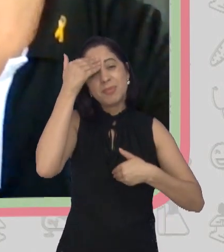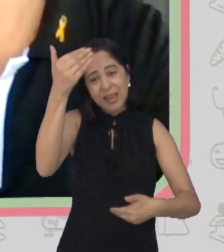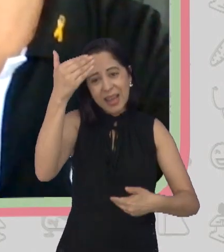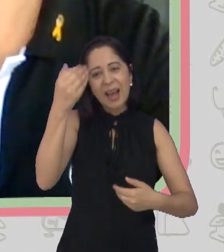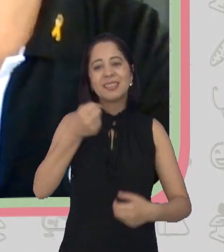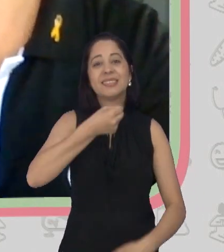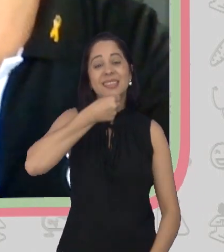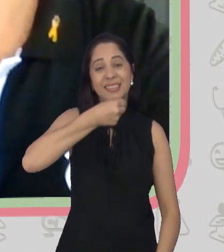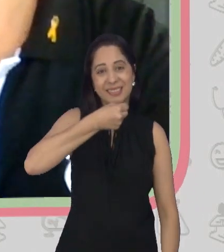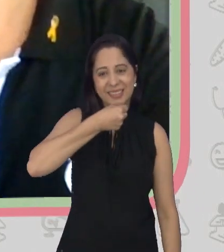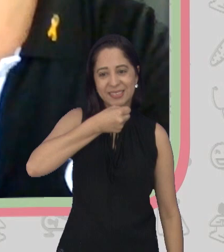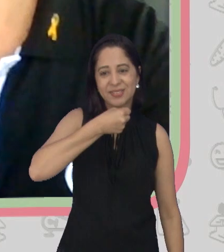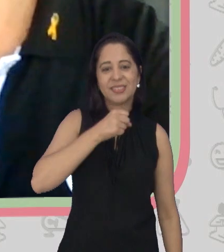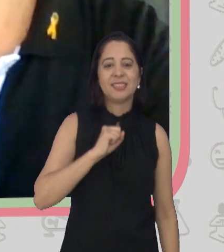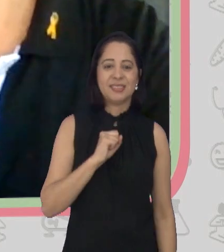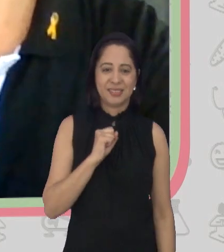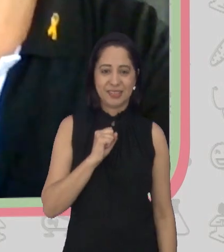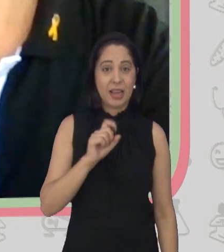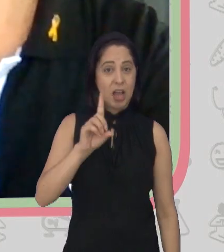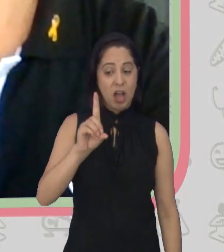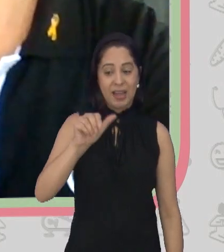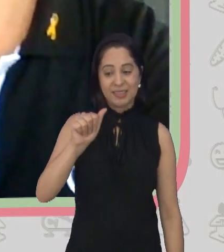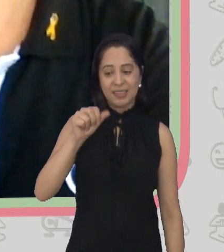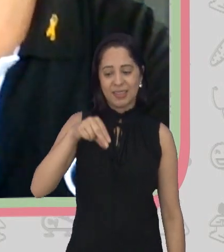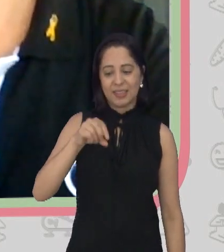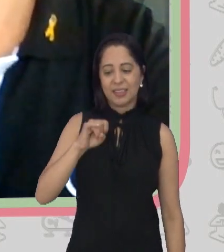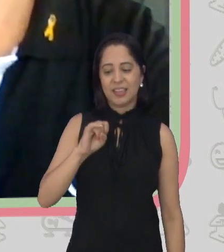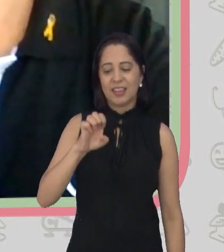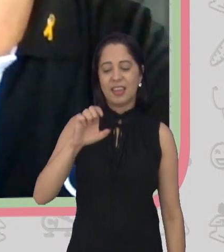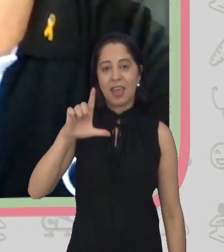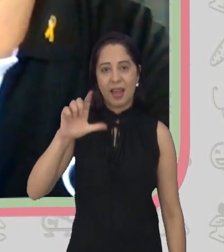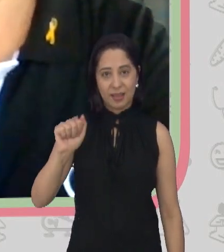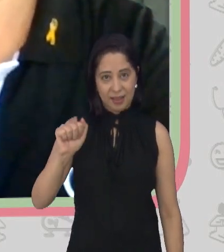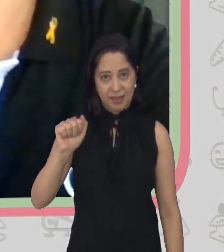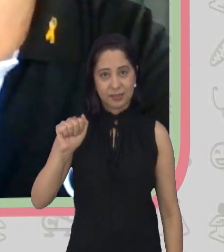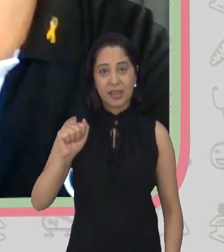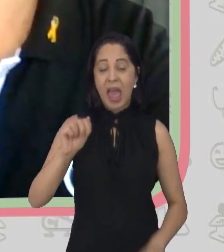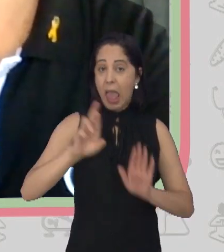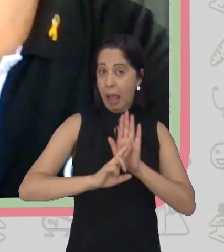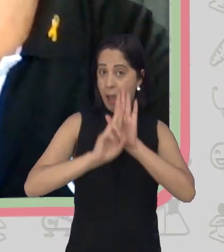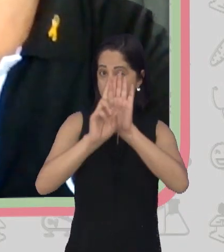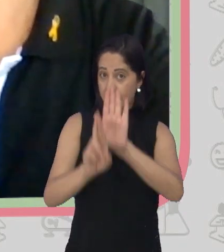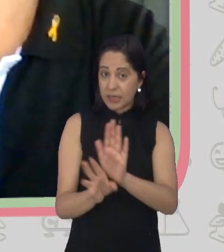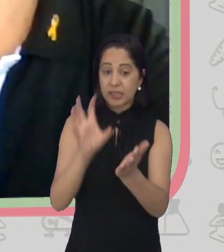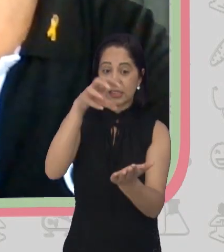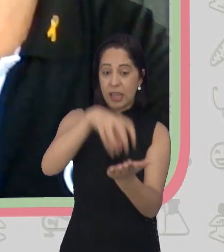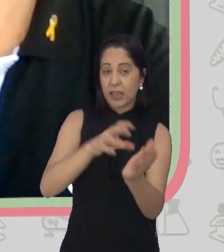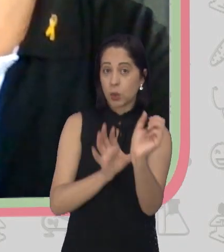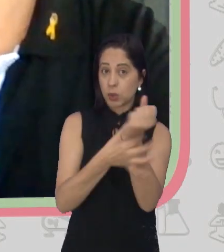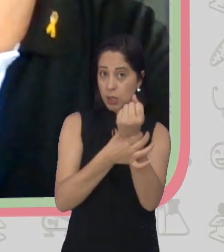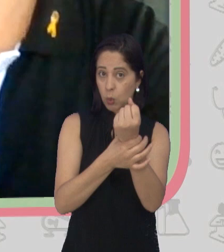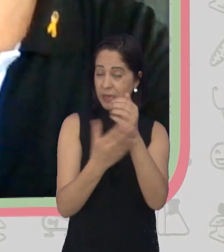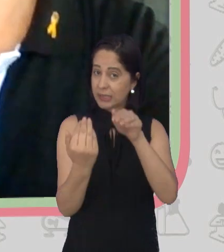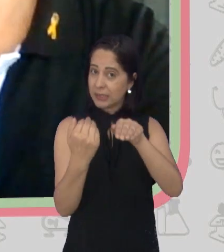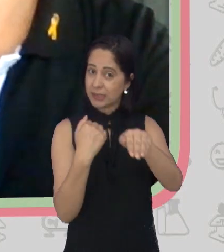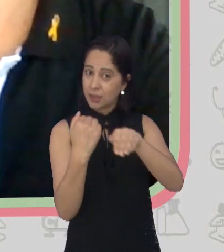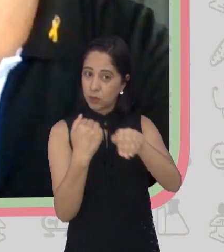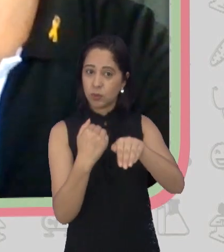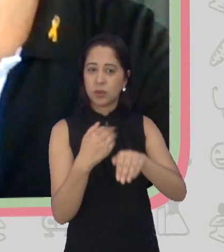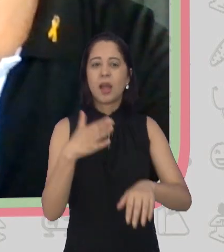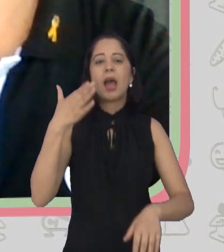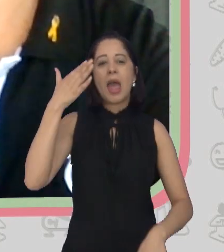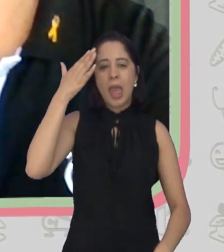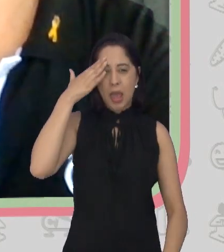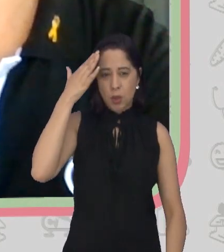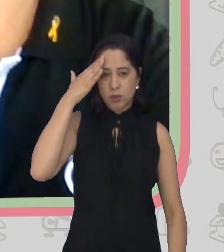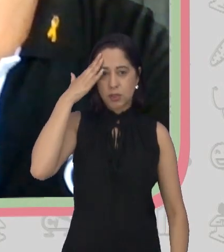sua participação. Daniela Gurgel, que é porta-voz do Observatório Nacional de Segurança Viária. Eu sei que nós vamos